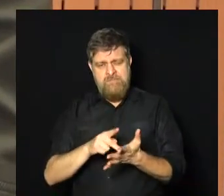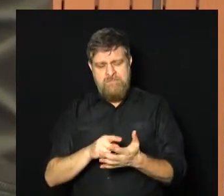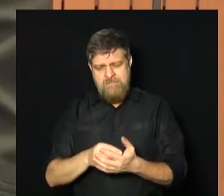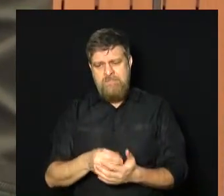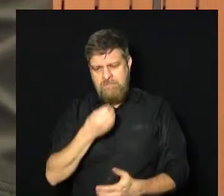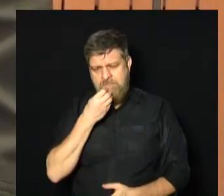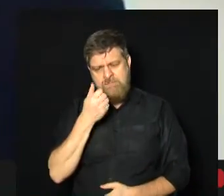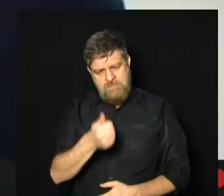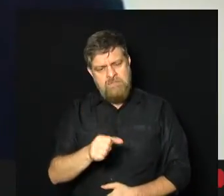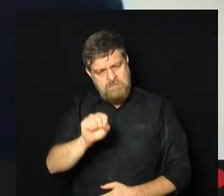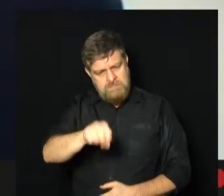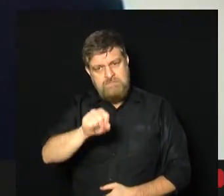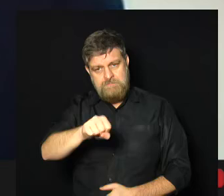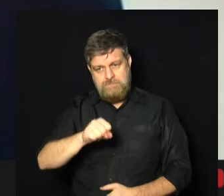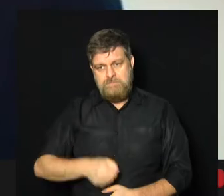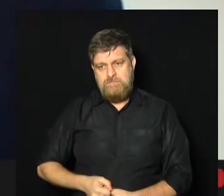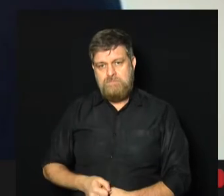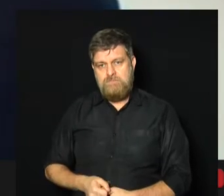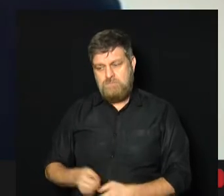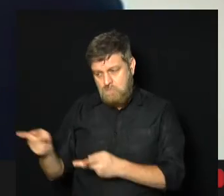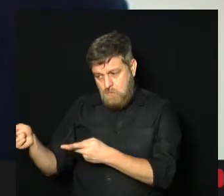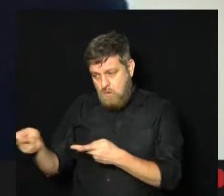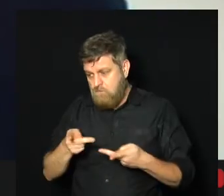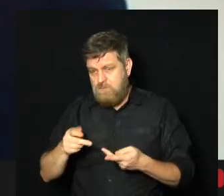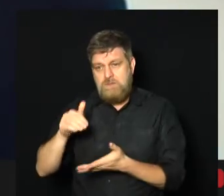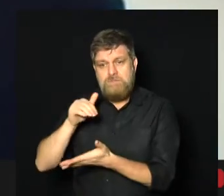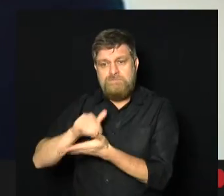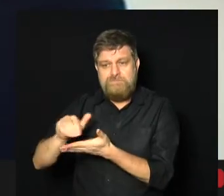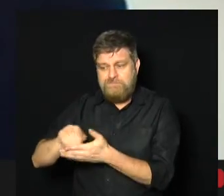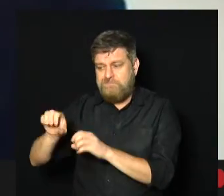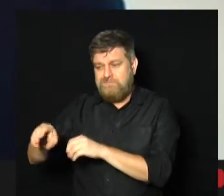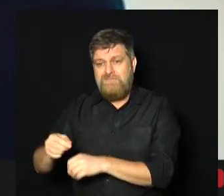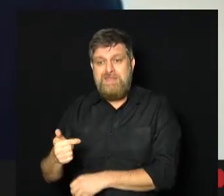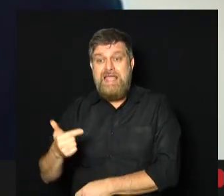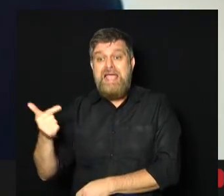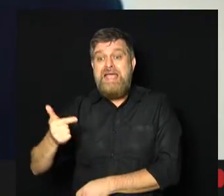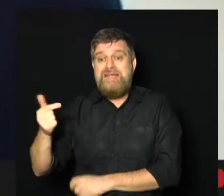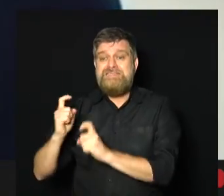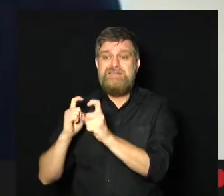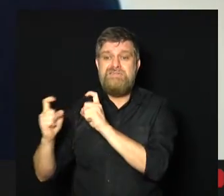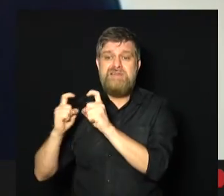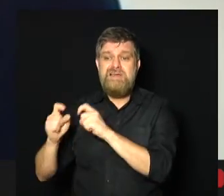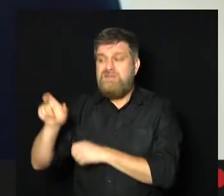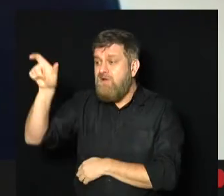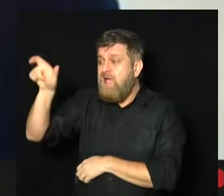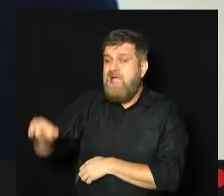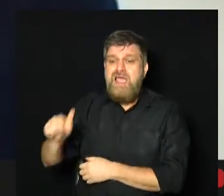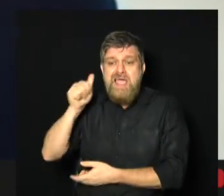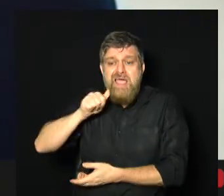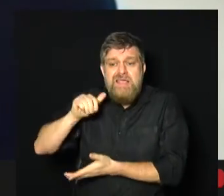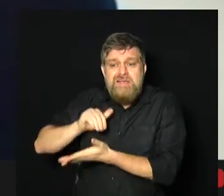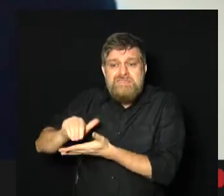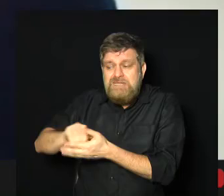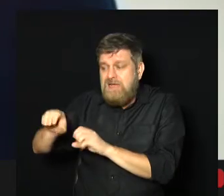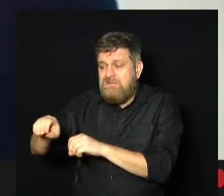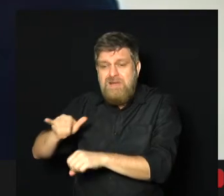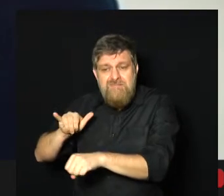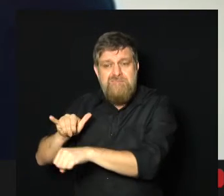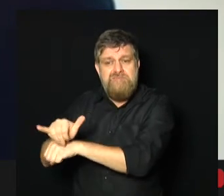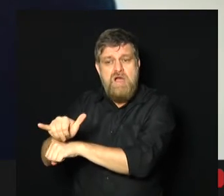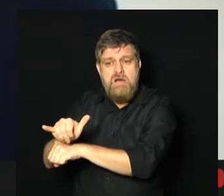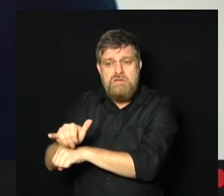essa questão da convocação. Já é a segunda reunião que a secretaria não comparece, né? E a segunda reunião, assim, com um